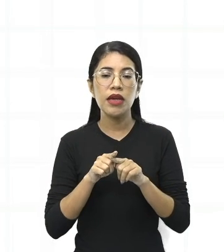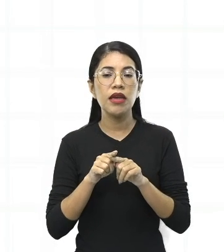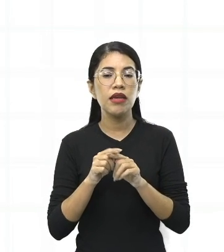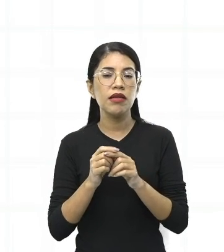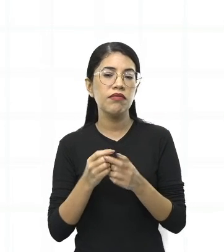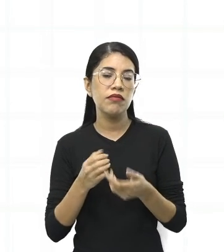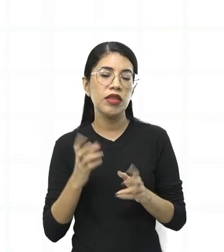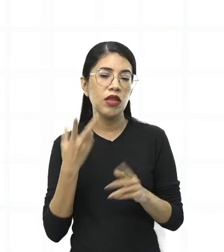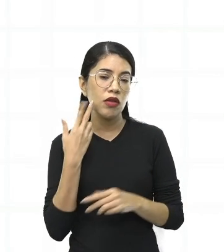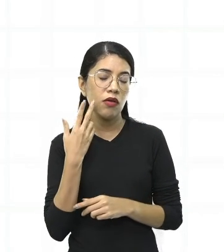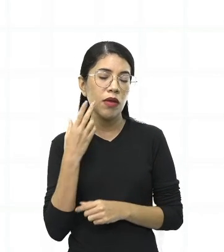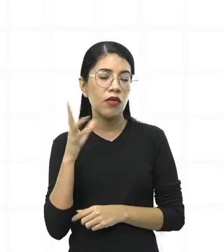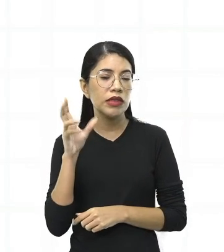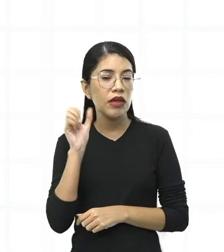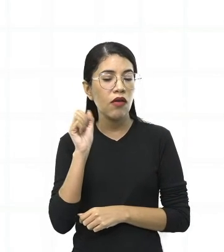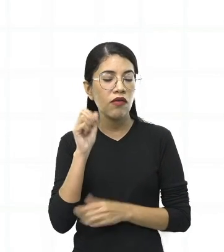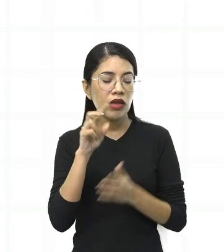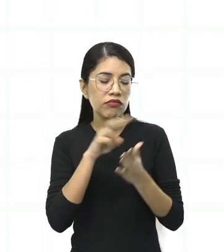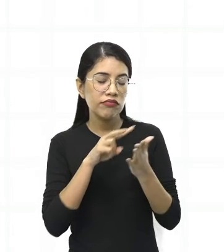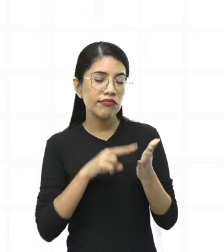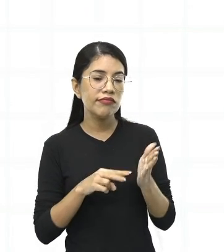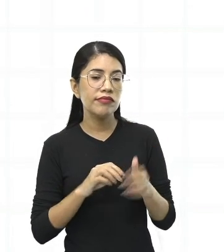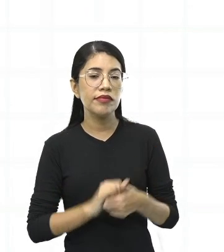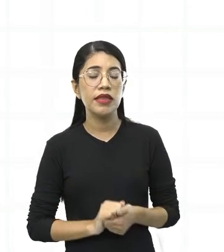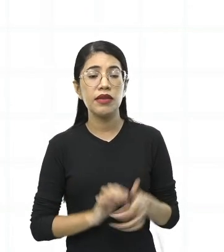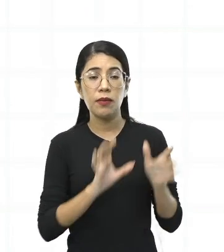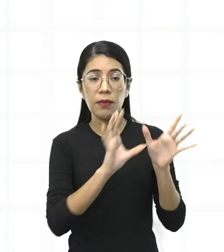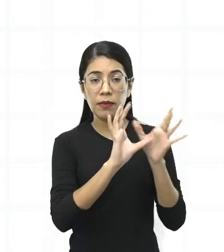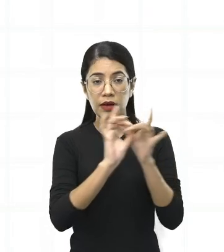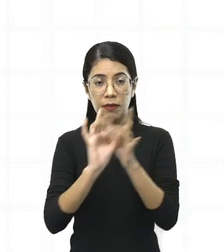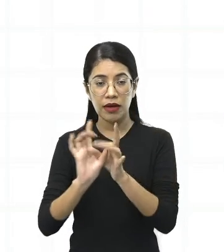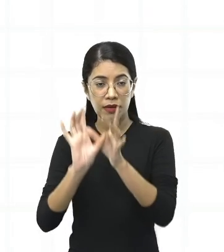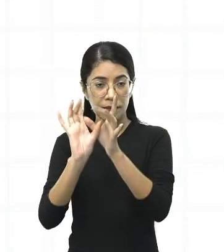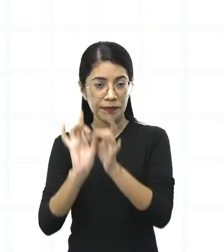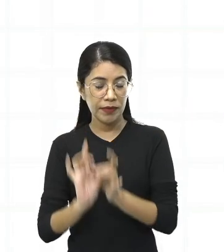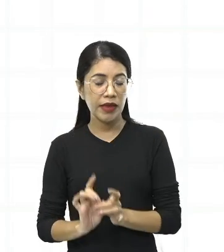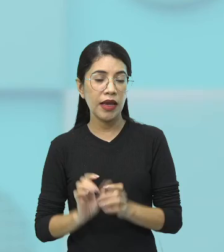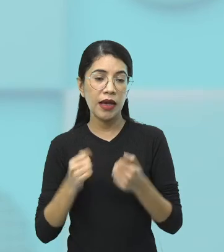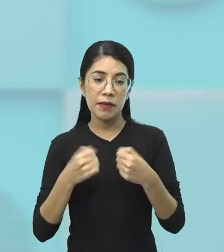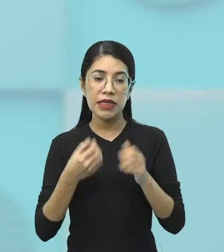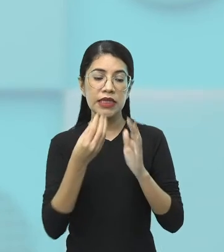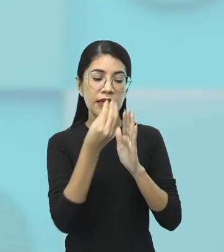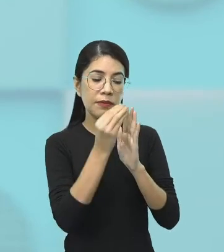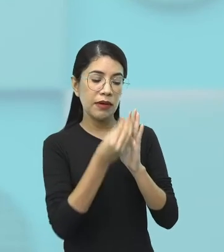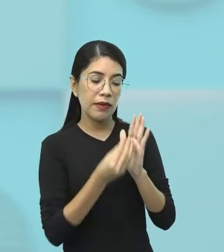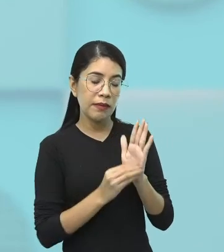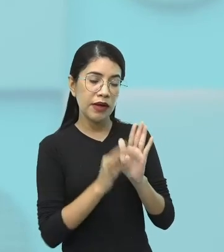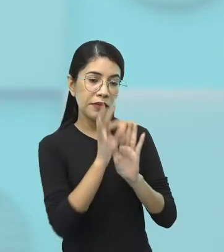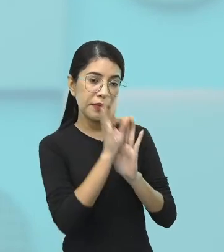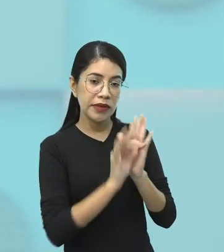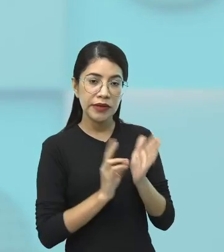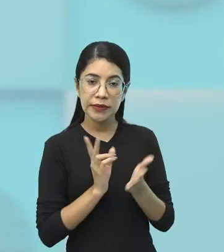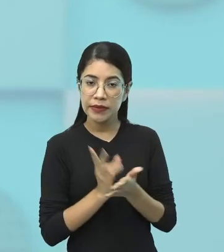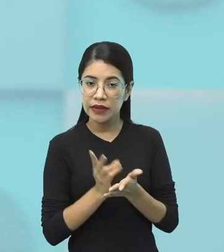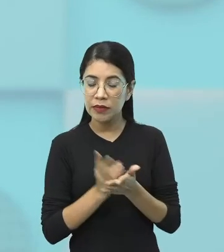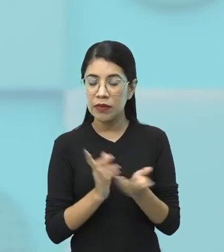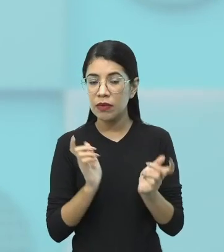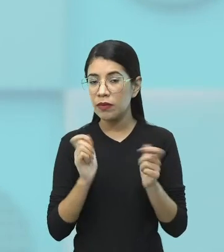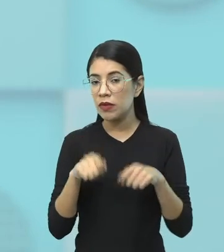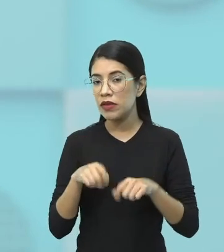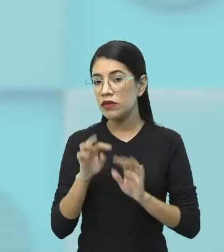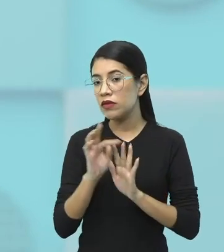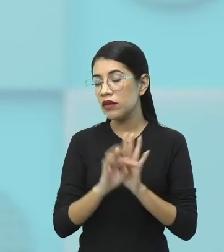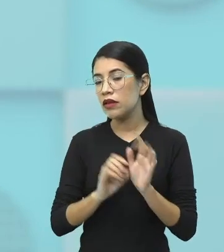bom? Então, a coesão e a coerência, ela precisa estar presente no nosso texto para que o texto